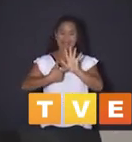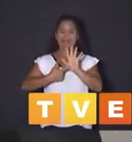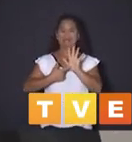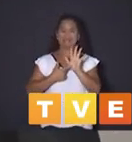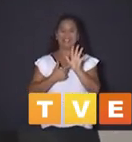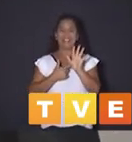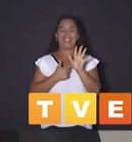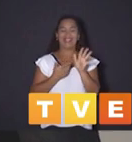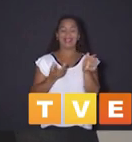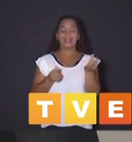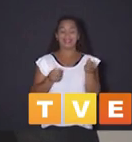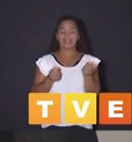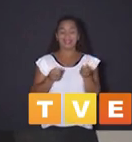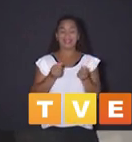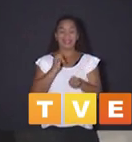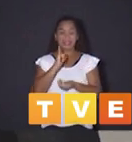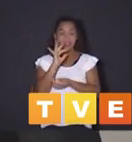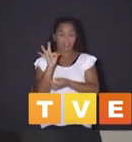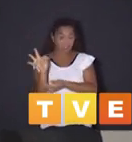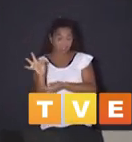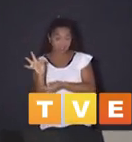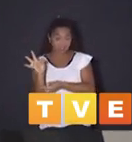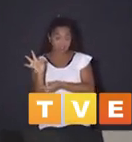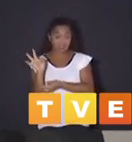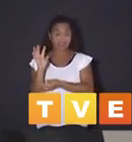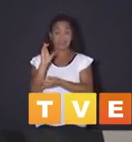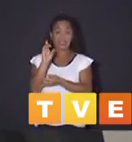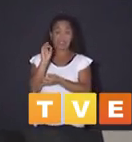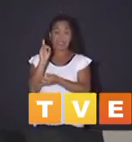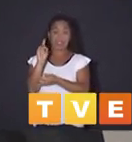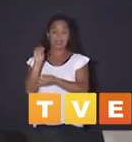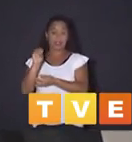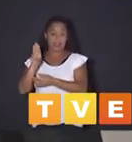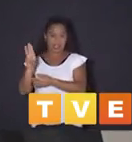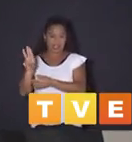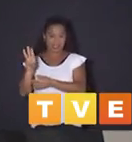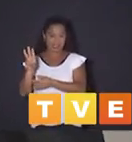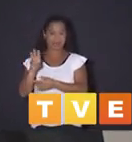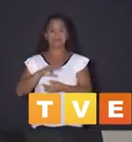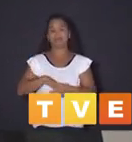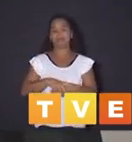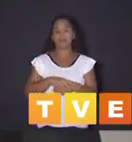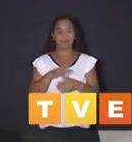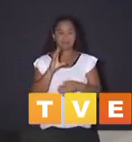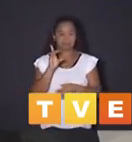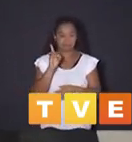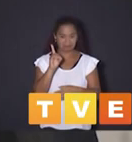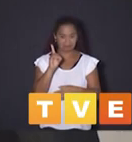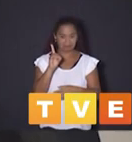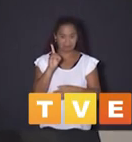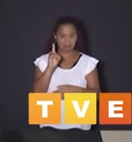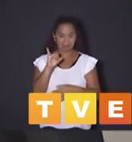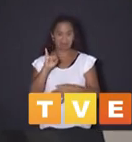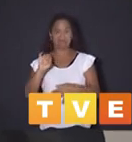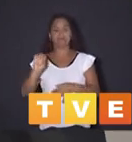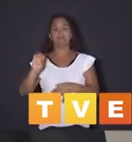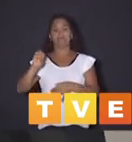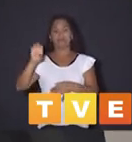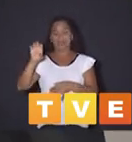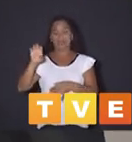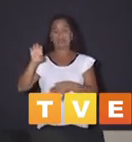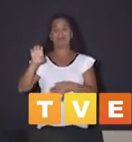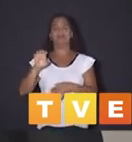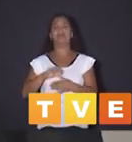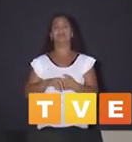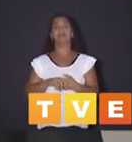ide em dae ele está de volta no brasil paulo pianez ele está trabalhando na ibm watson na parte de inteligência artificial